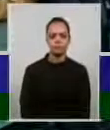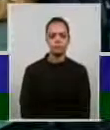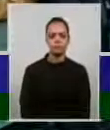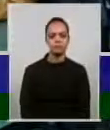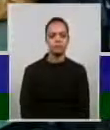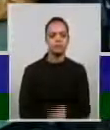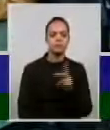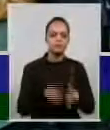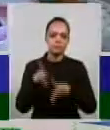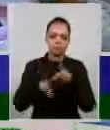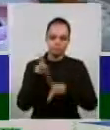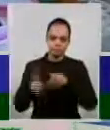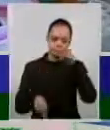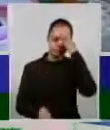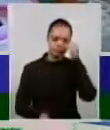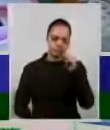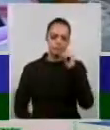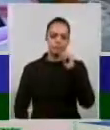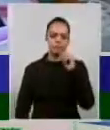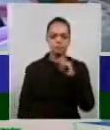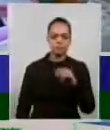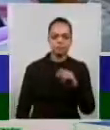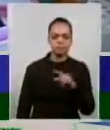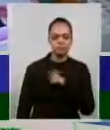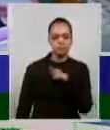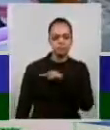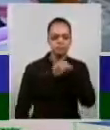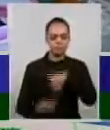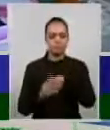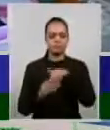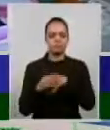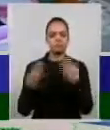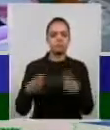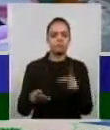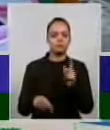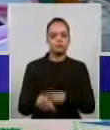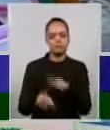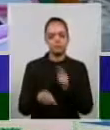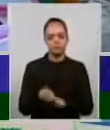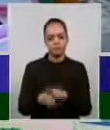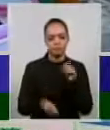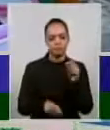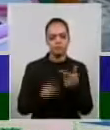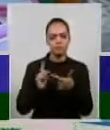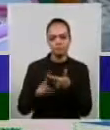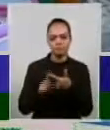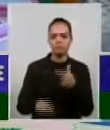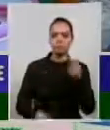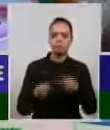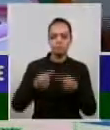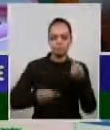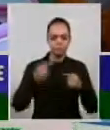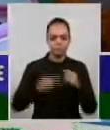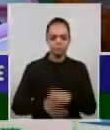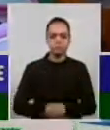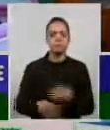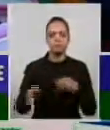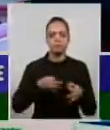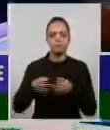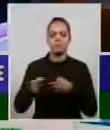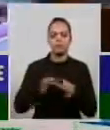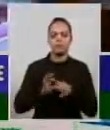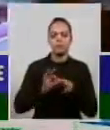Para que a população saiba, estamos votando nesse momento em segundo turno. Matéria